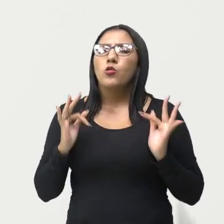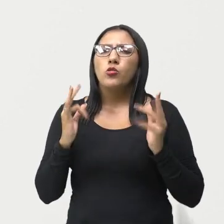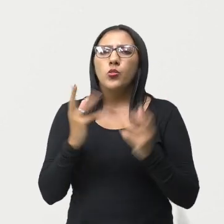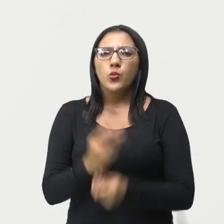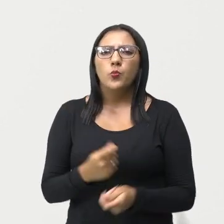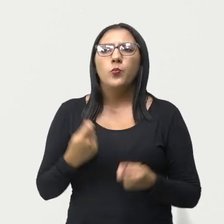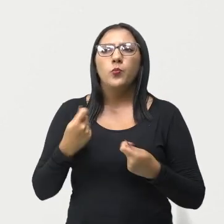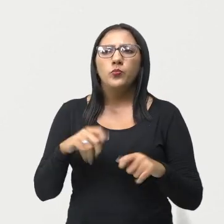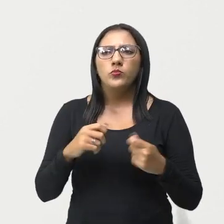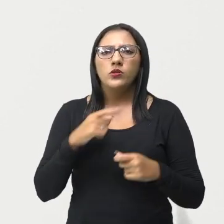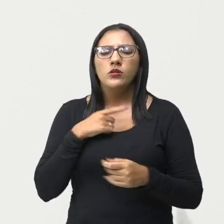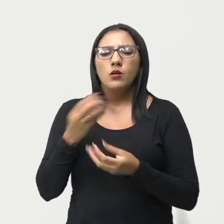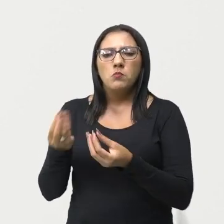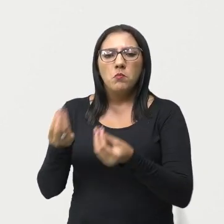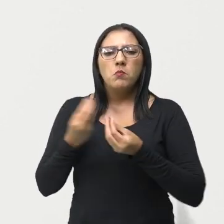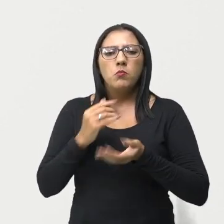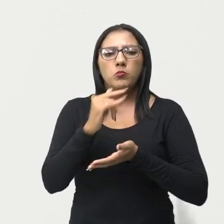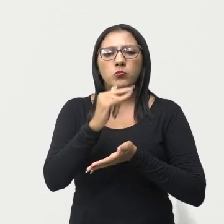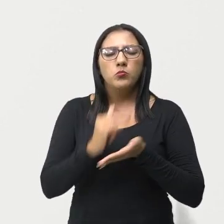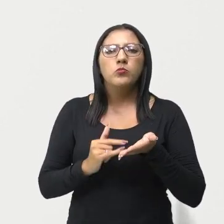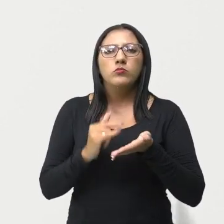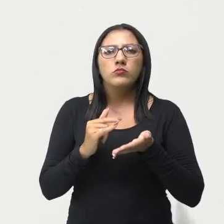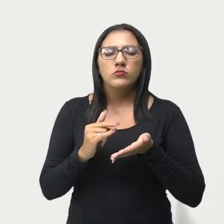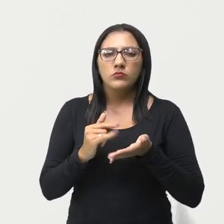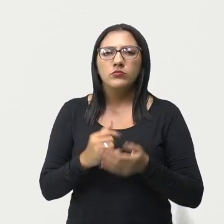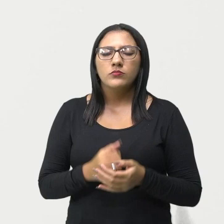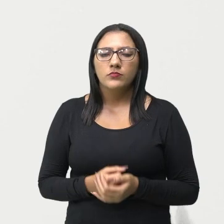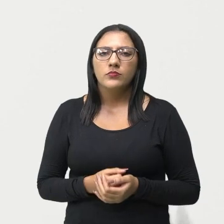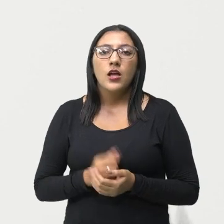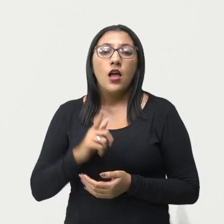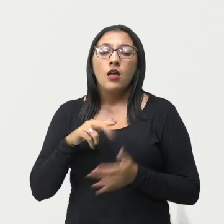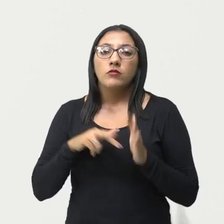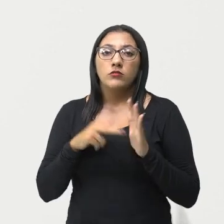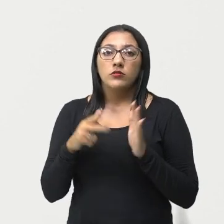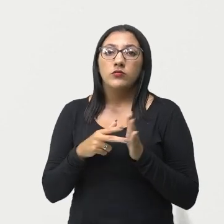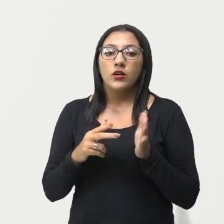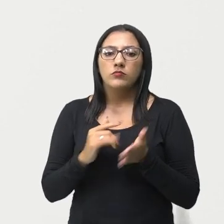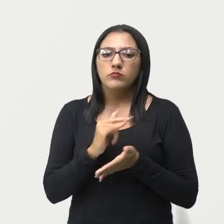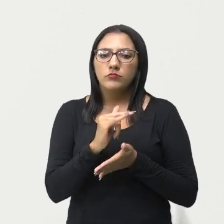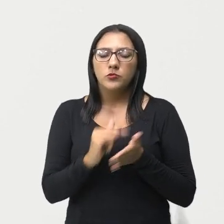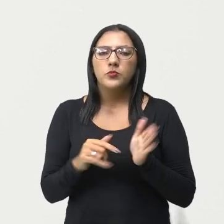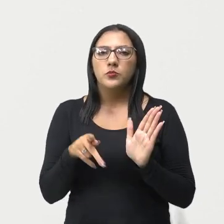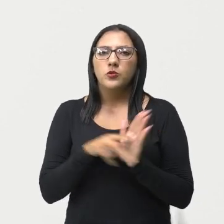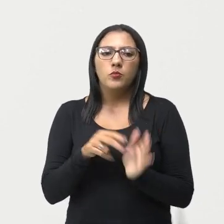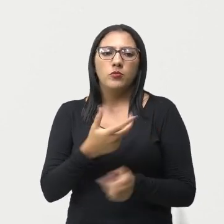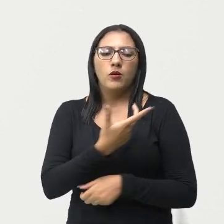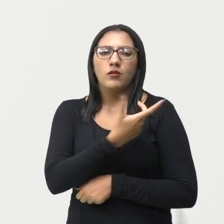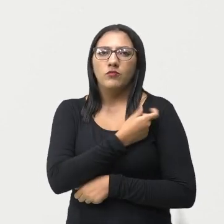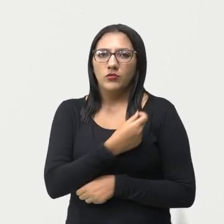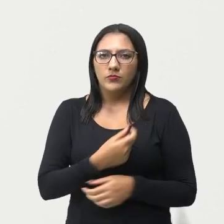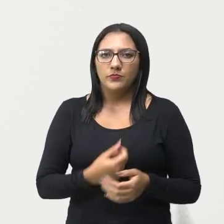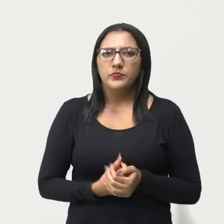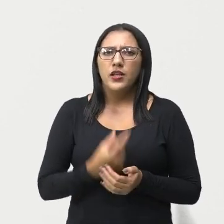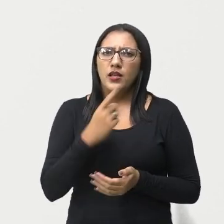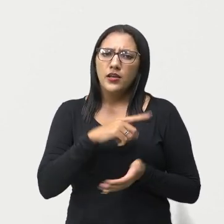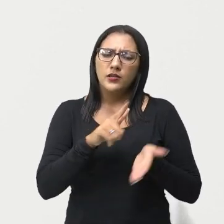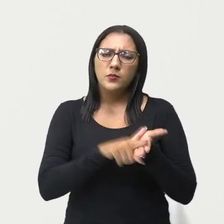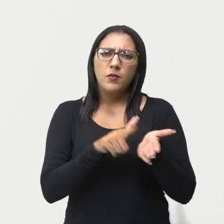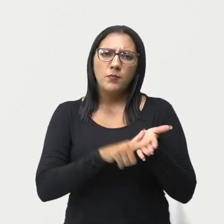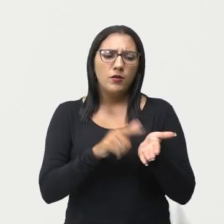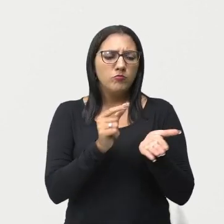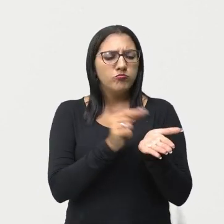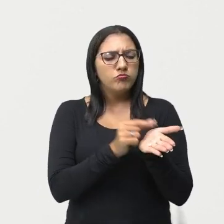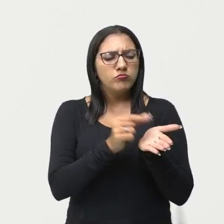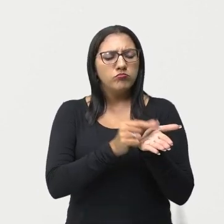documento que recebeu quando nasceu, a carteira de vacinação. Nelas são marcadas todas